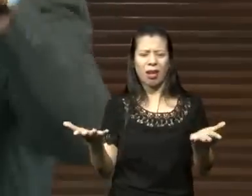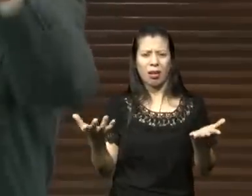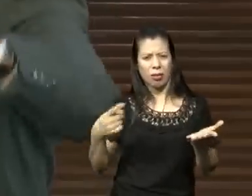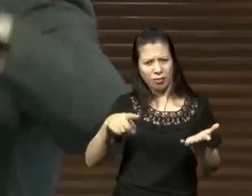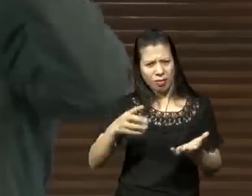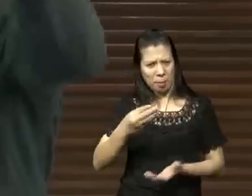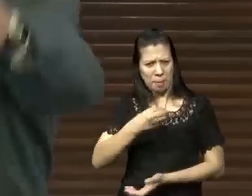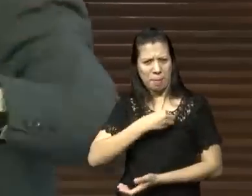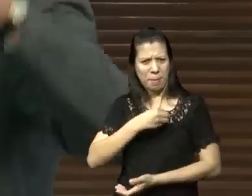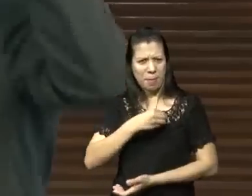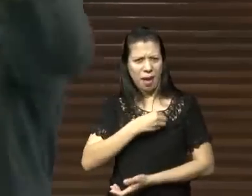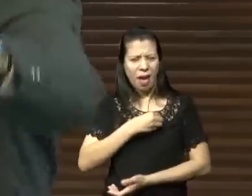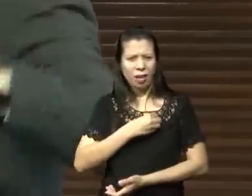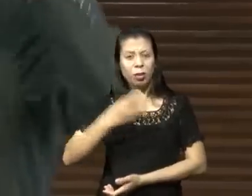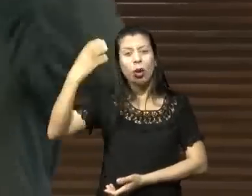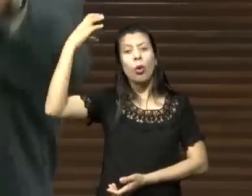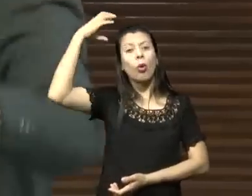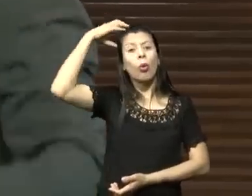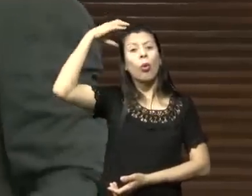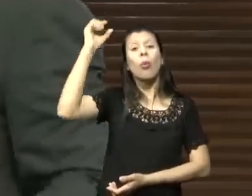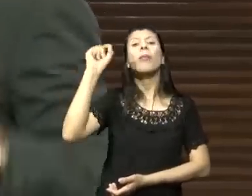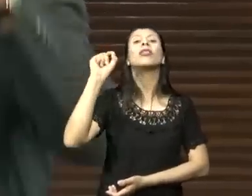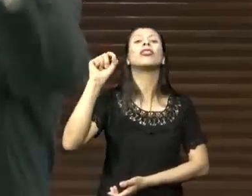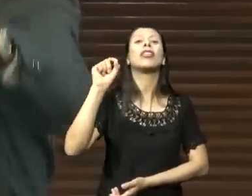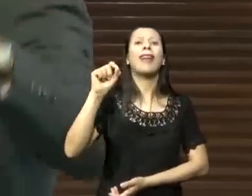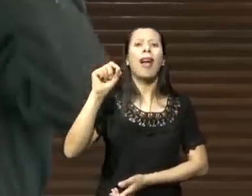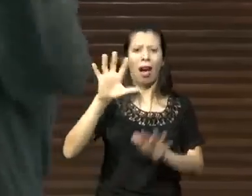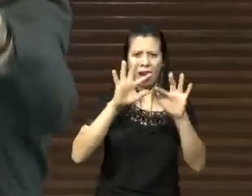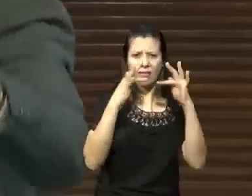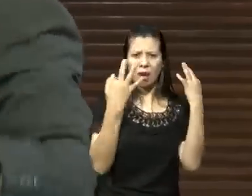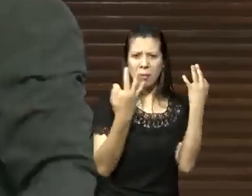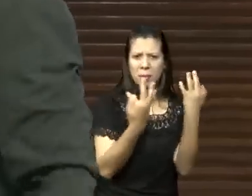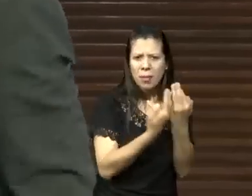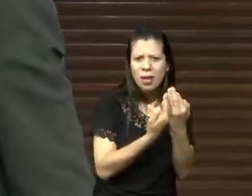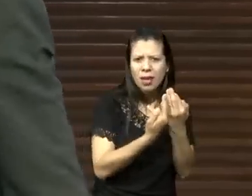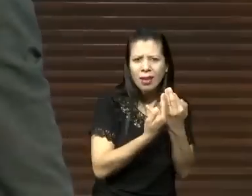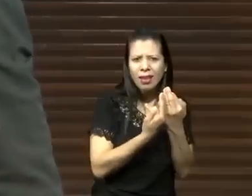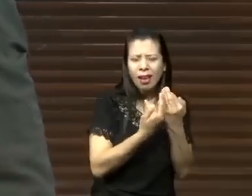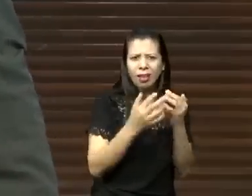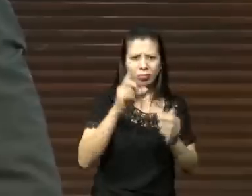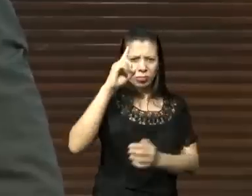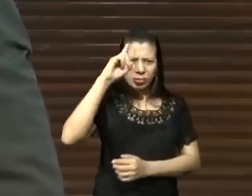teu filho o teu pai a tua mãe o pastor a igreja a Bíblia Deus